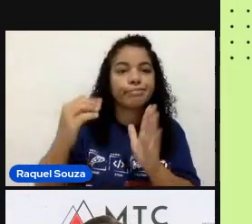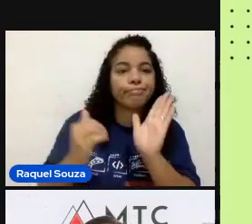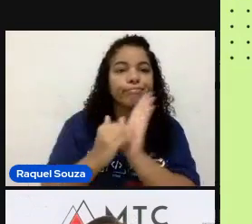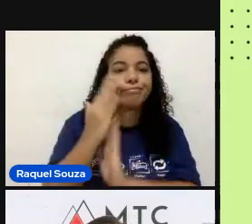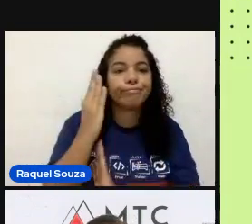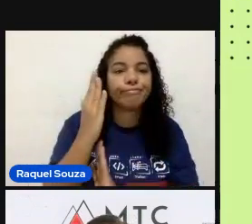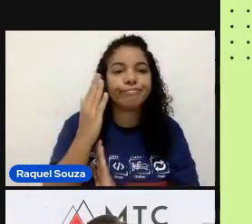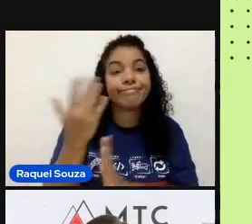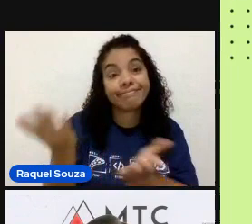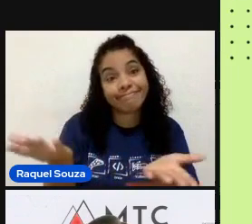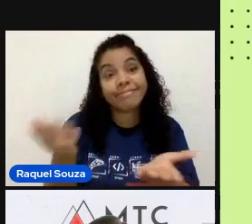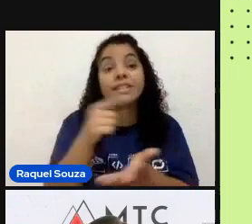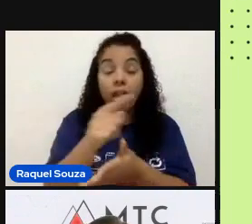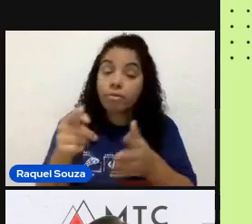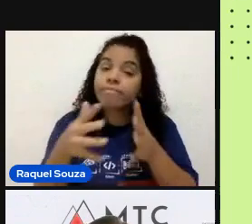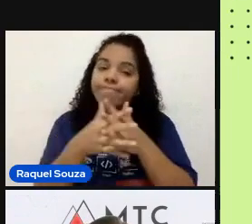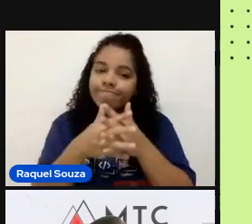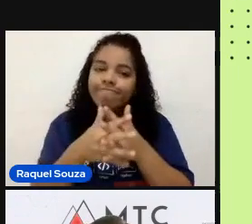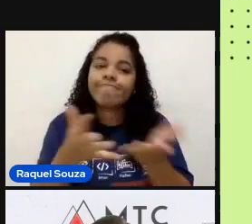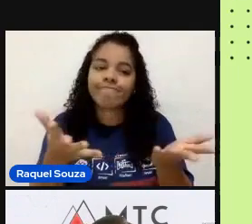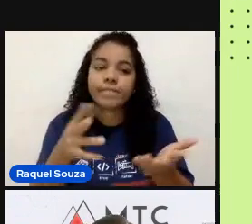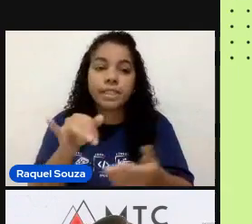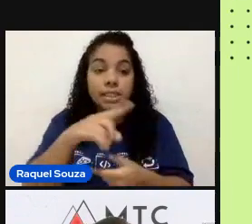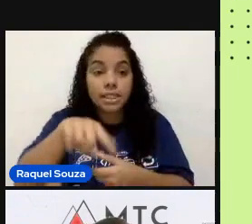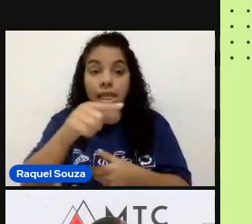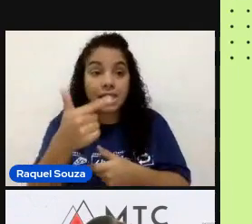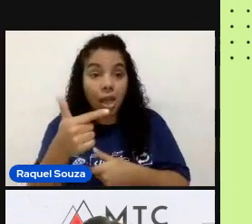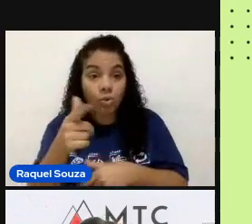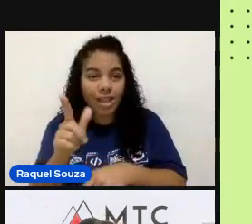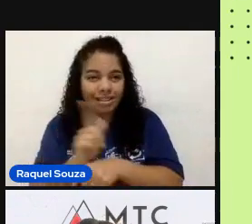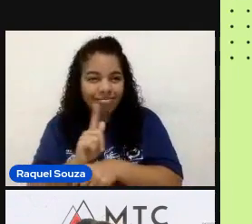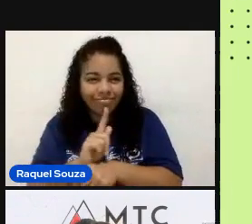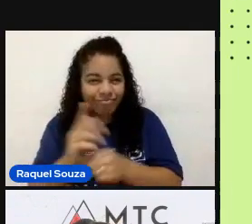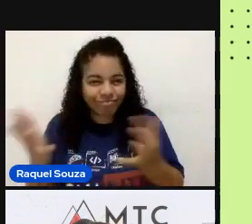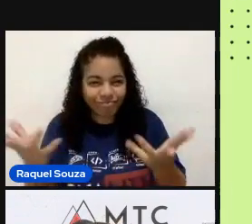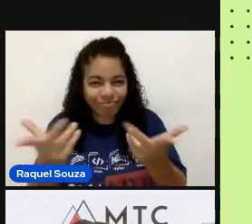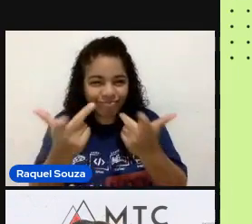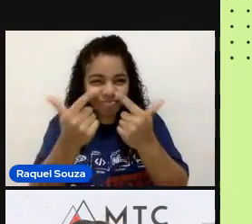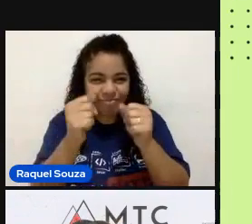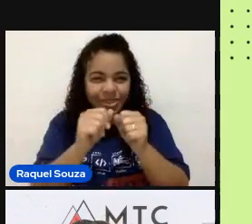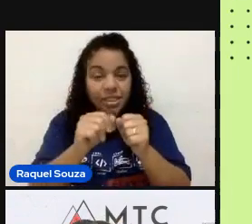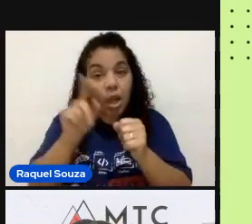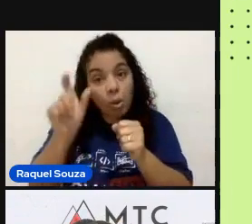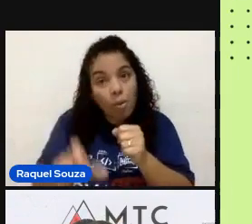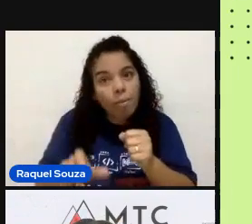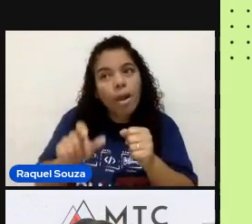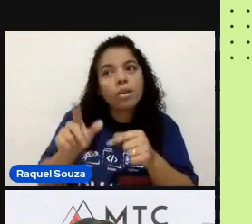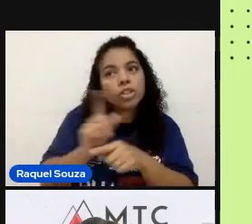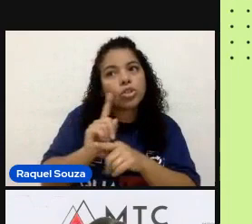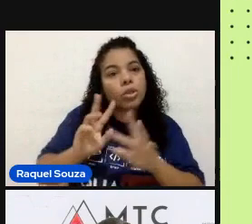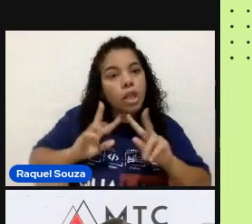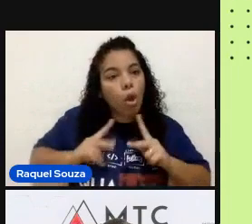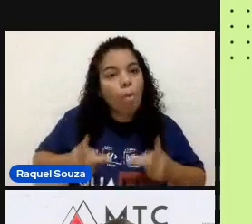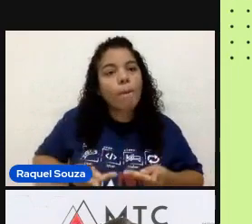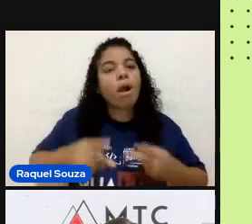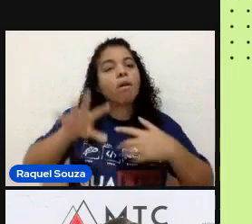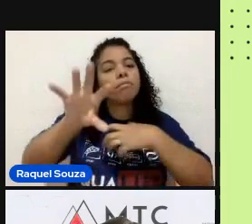é muito complicado se a gente não tiver uma gestão que também seja humana, tá?